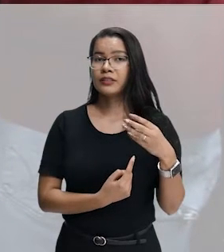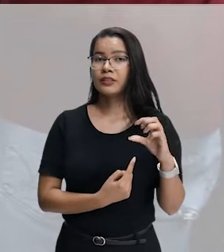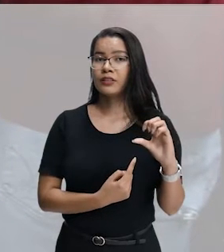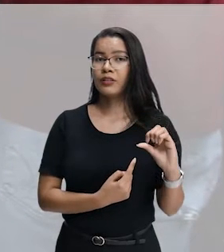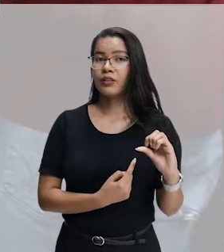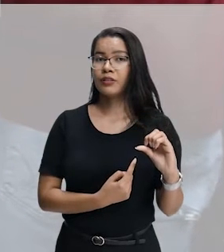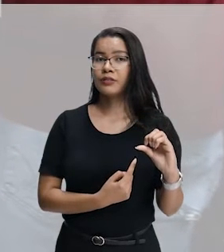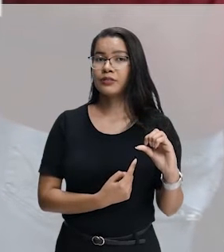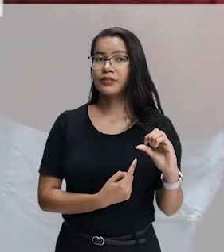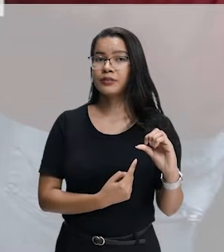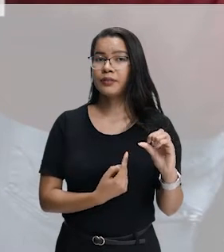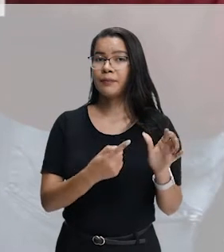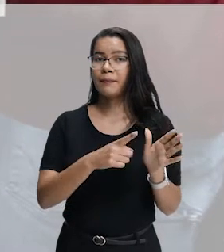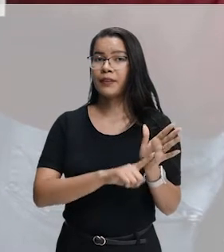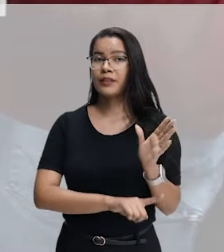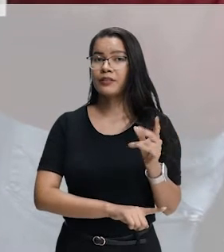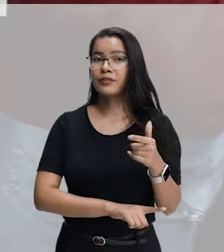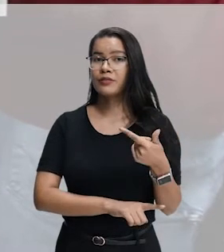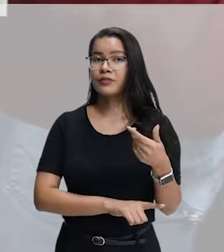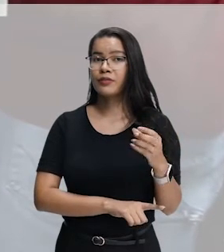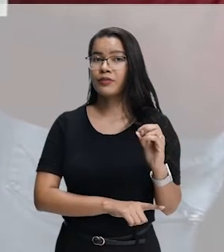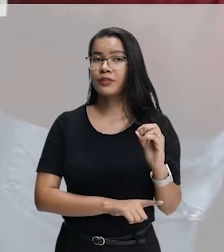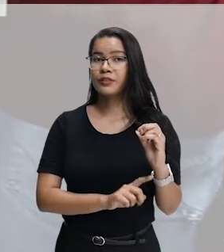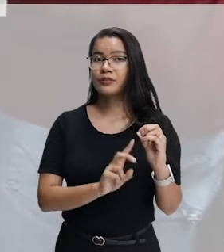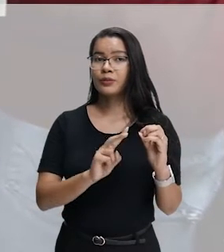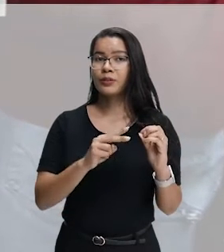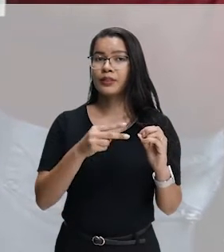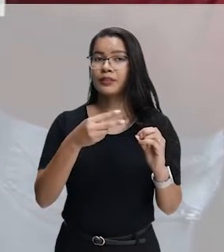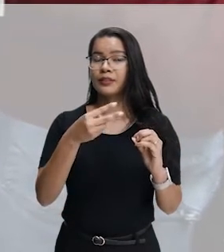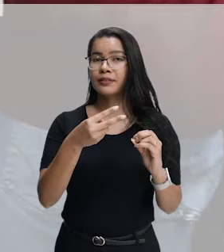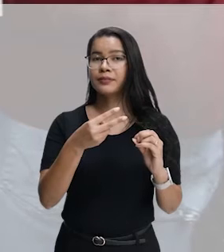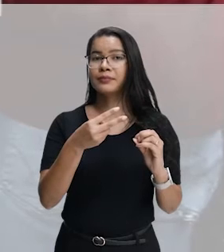39 menos 20 ao quadrado.